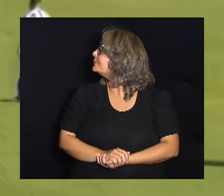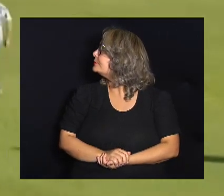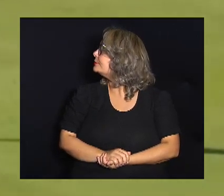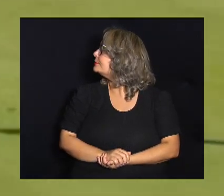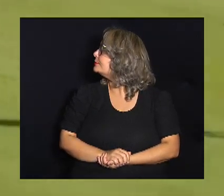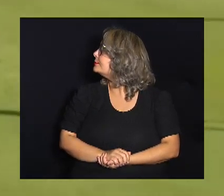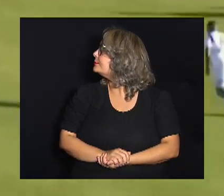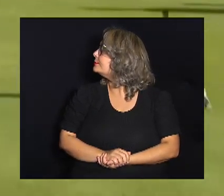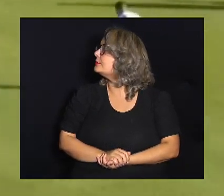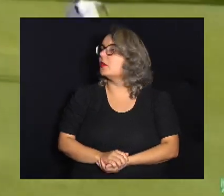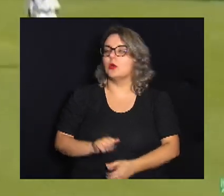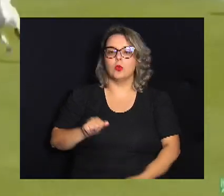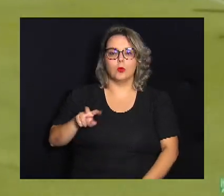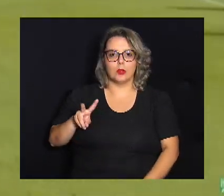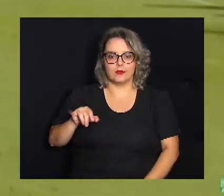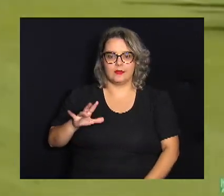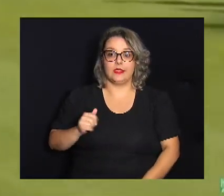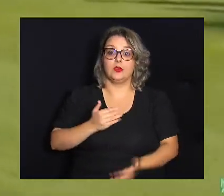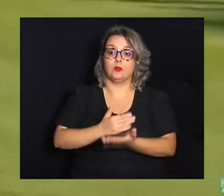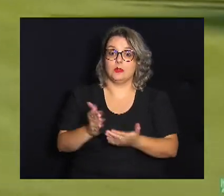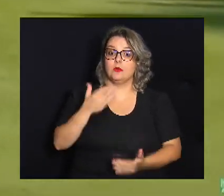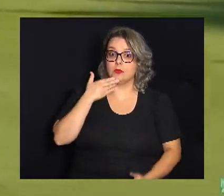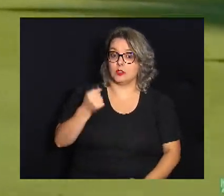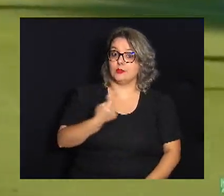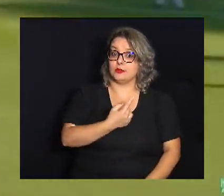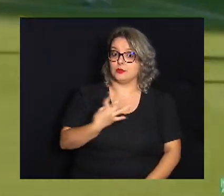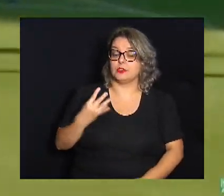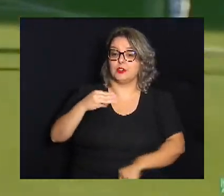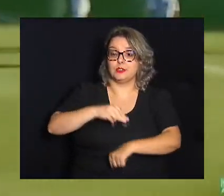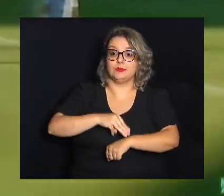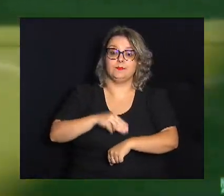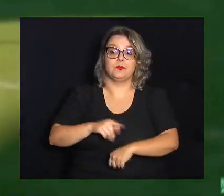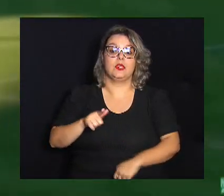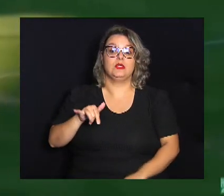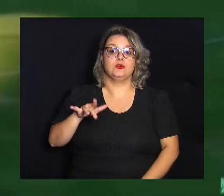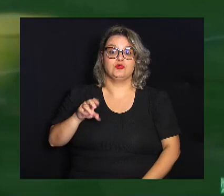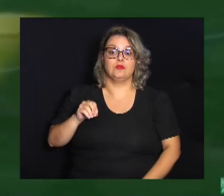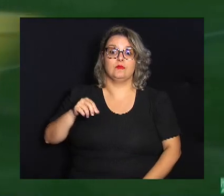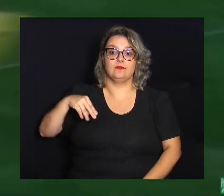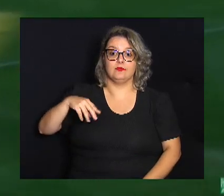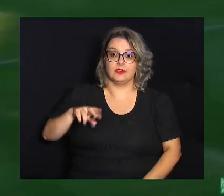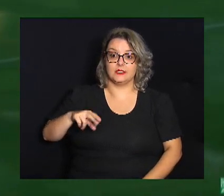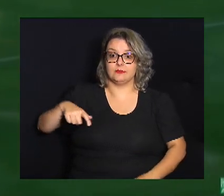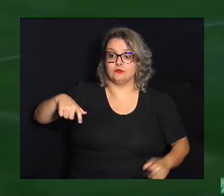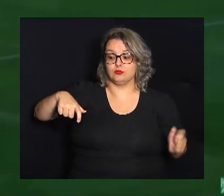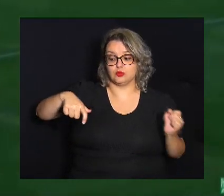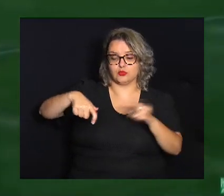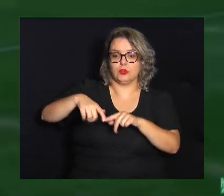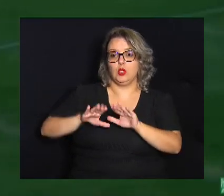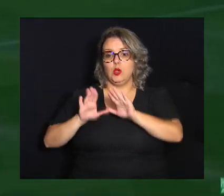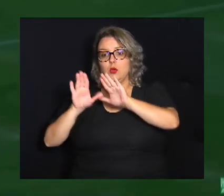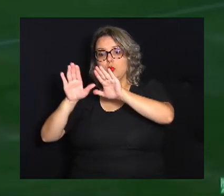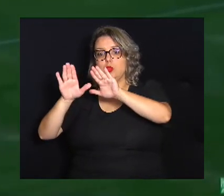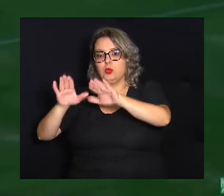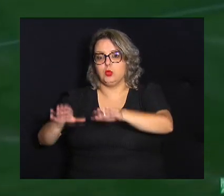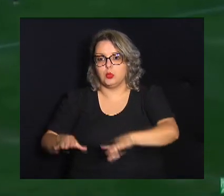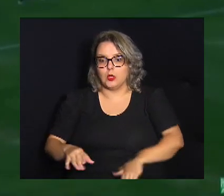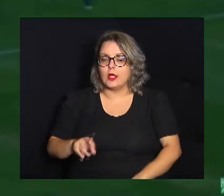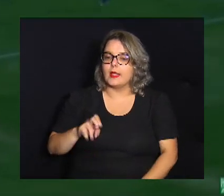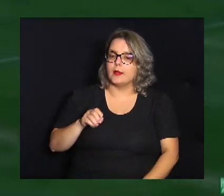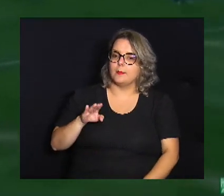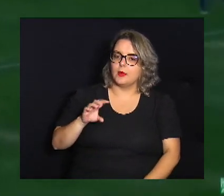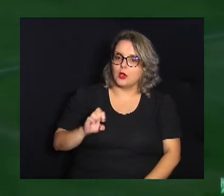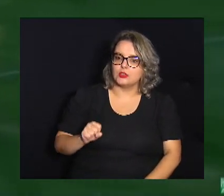O Avaí começou melhor e aos 14 minutos, Giovani bateu firme. Kaique França deu o rebote. O